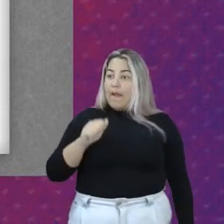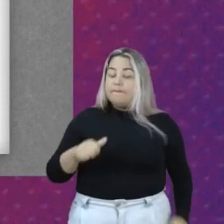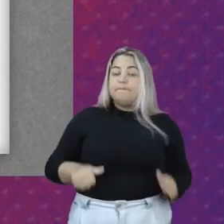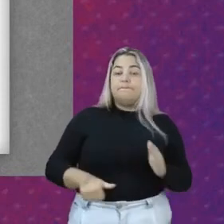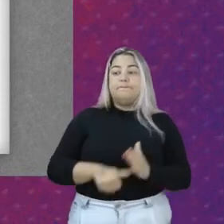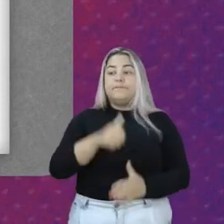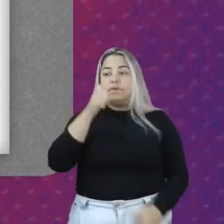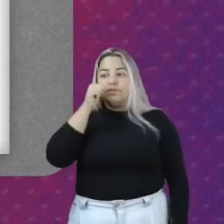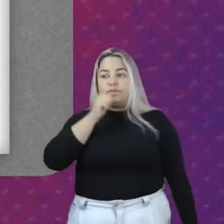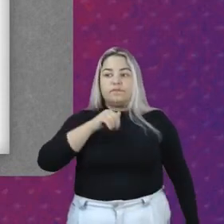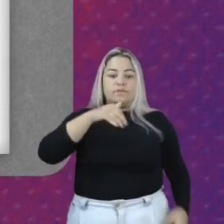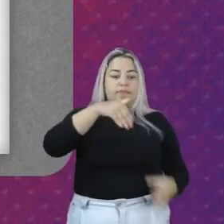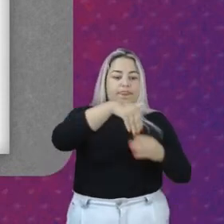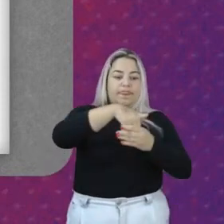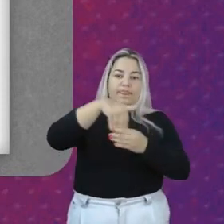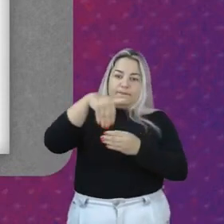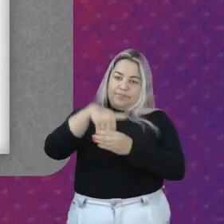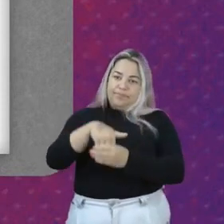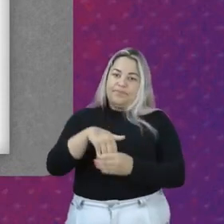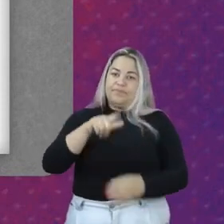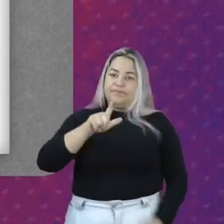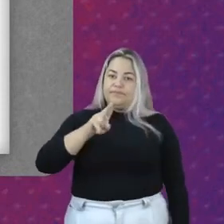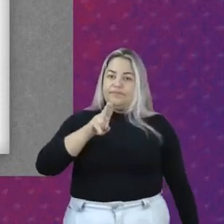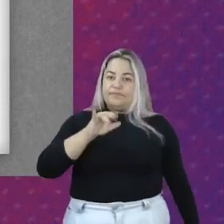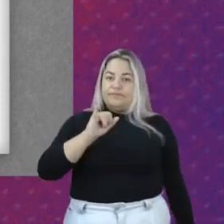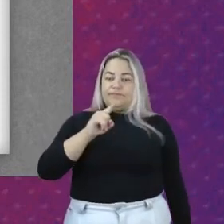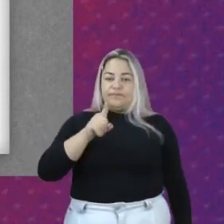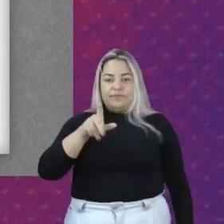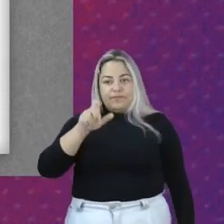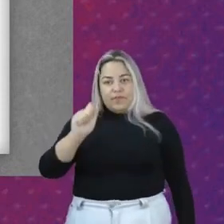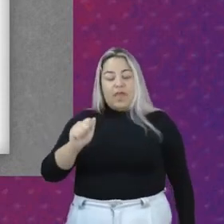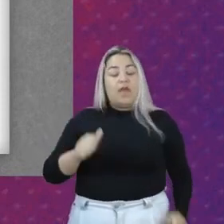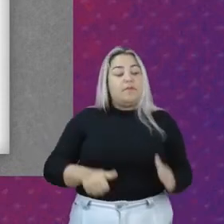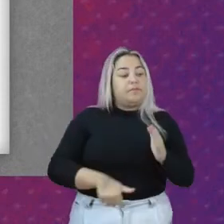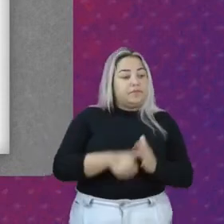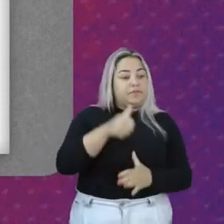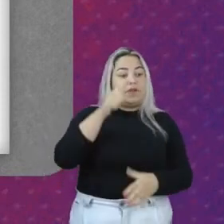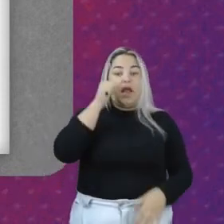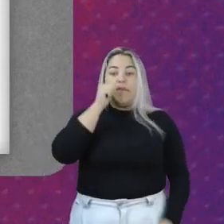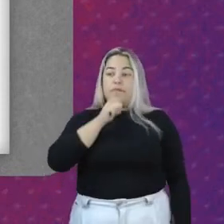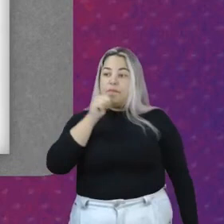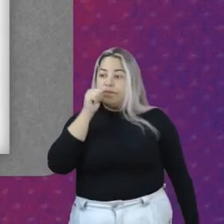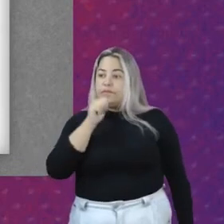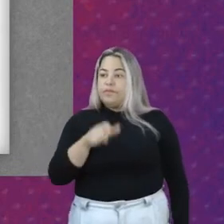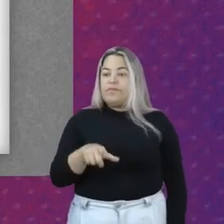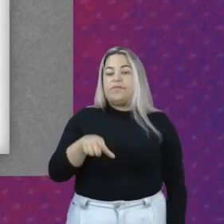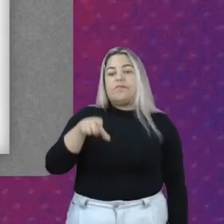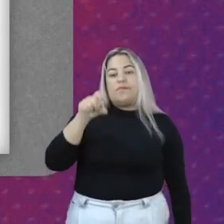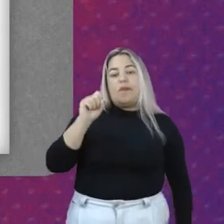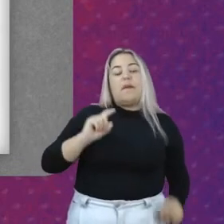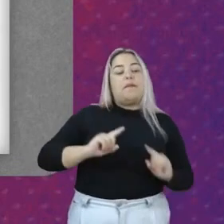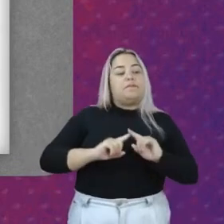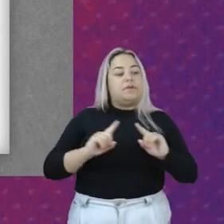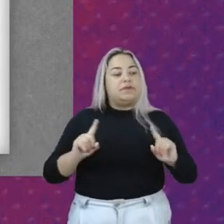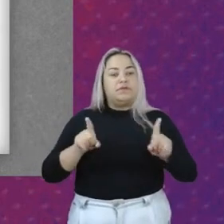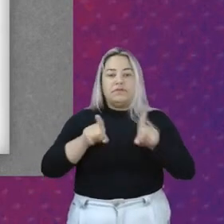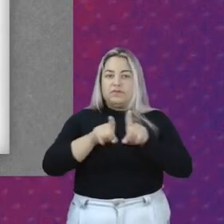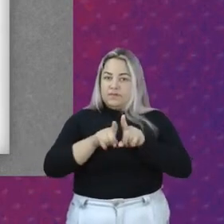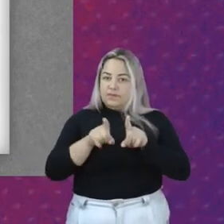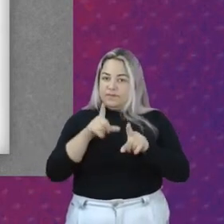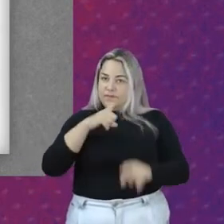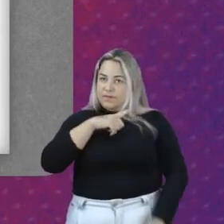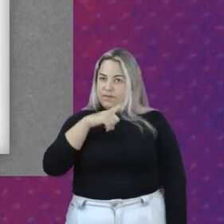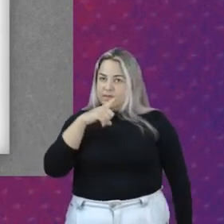a votar, e Luísa Alzira Soriano, a primeira mulher a ser eleita. Mas tem também,